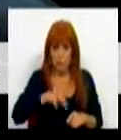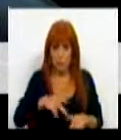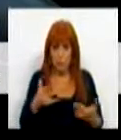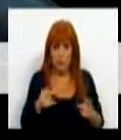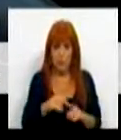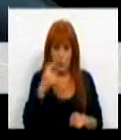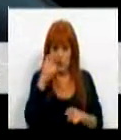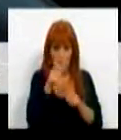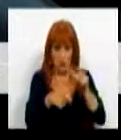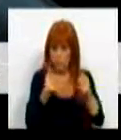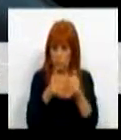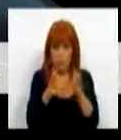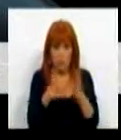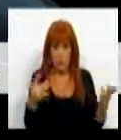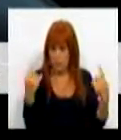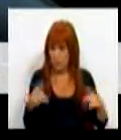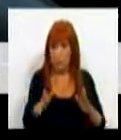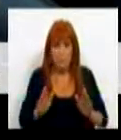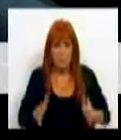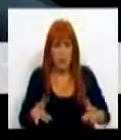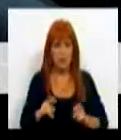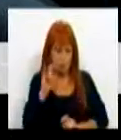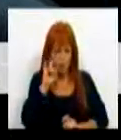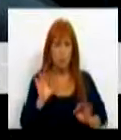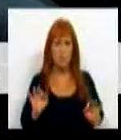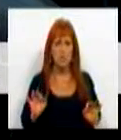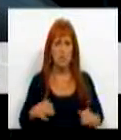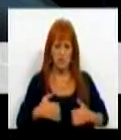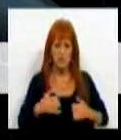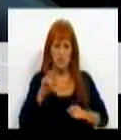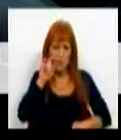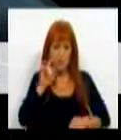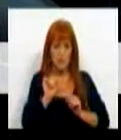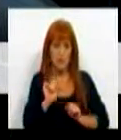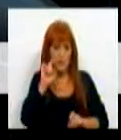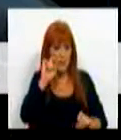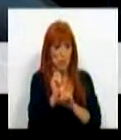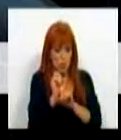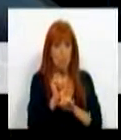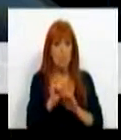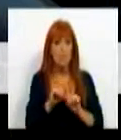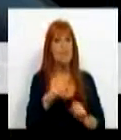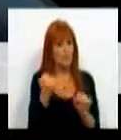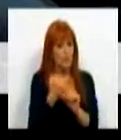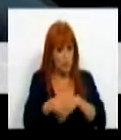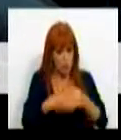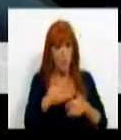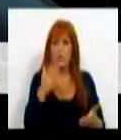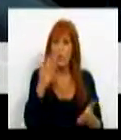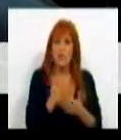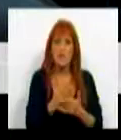portugueses e os contribuintes têm que estar seguros de que a supervisão funciona, não